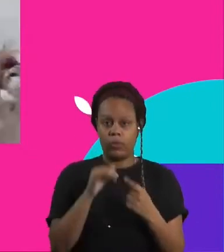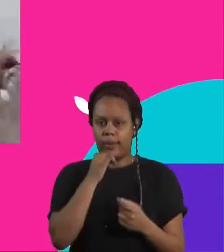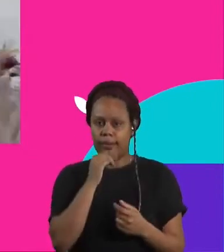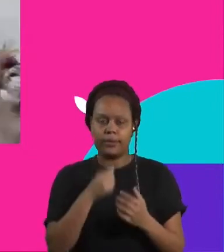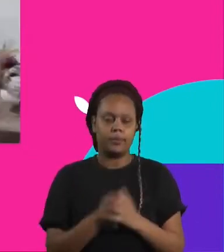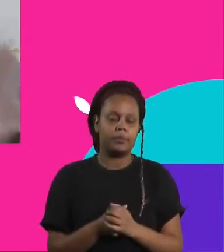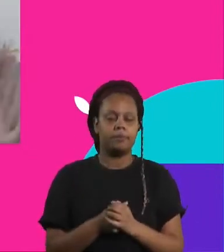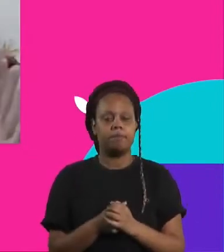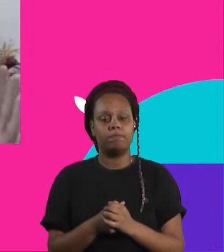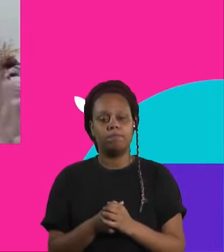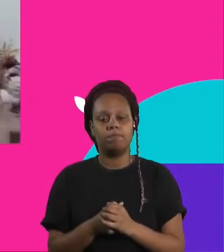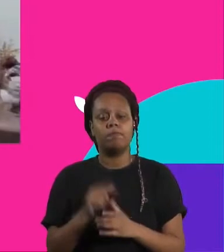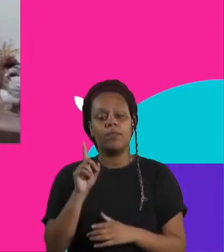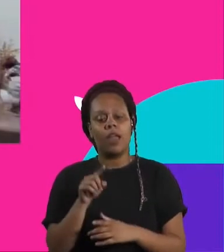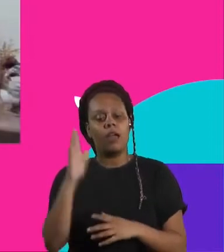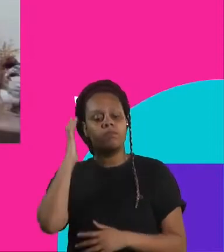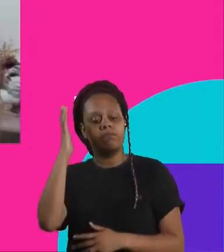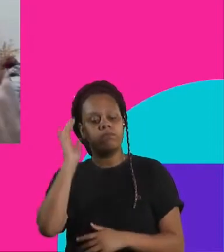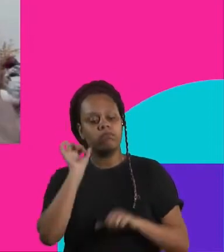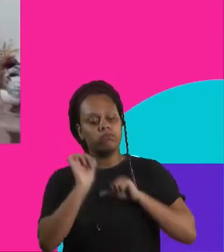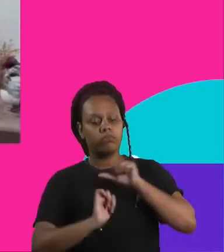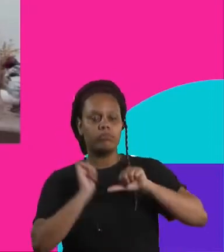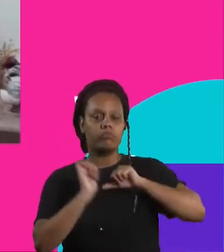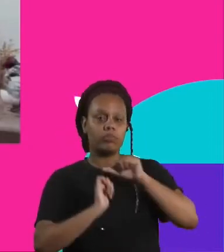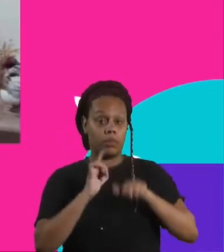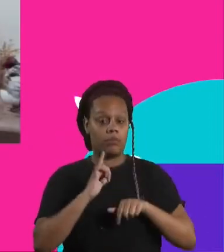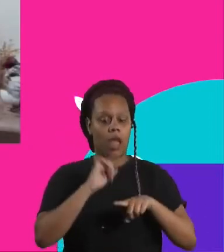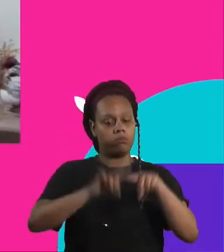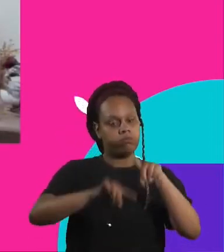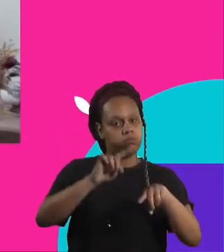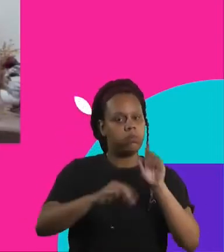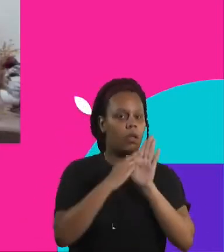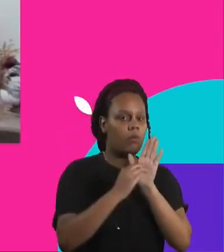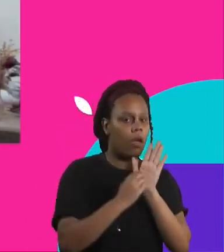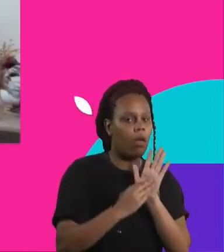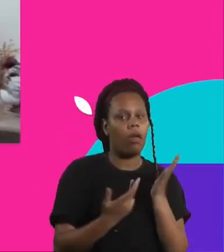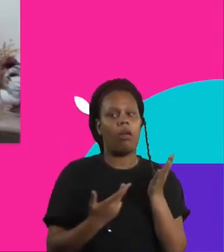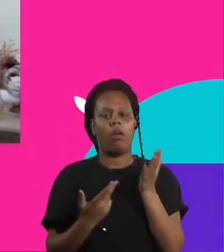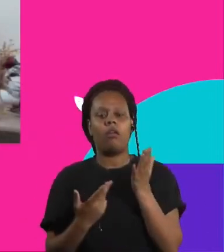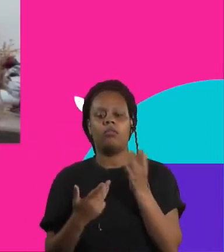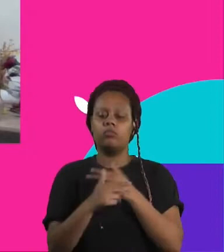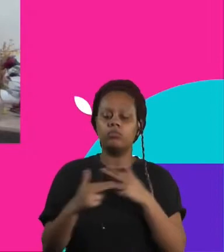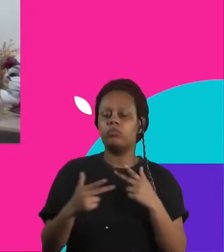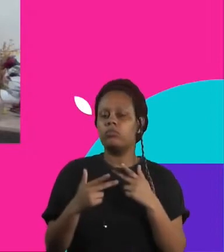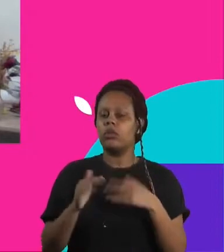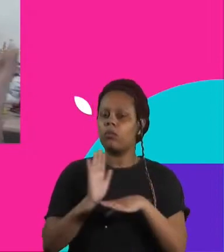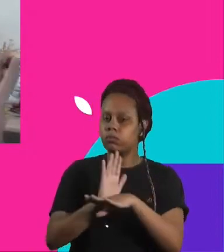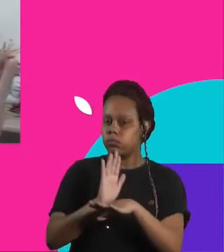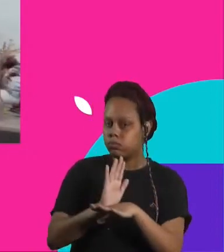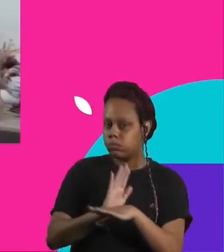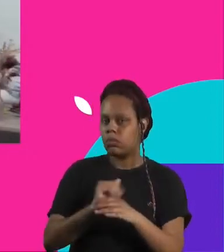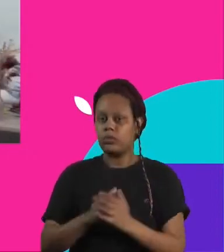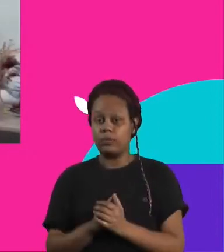muito comum já, é a teoria de mudança. Então tem várias ferramentas, tem o modelo C, tem várias ferramentas que estão, tem